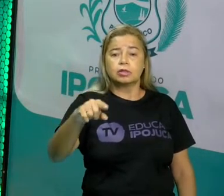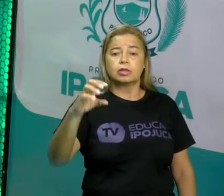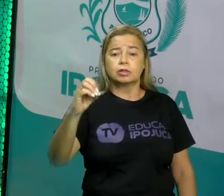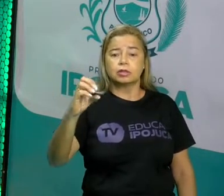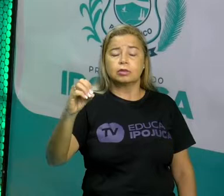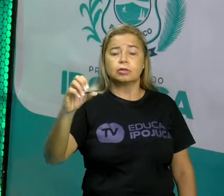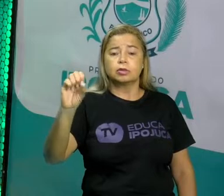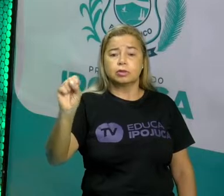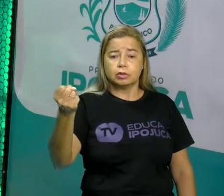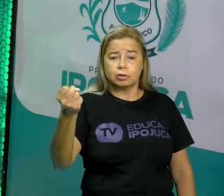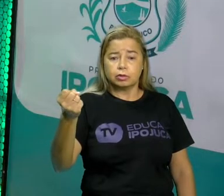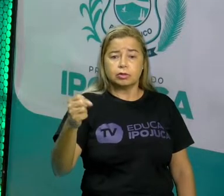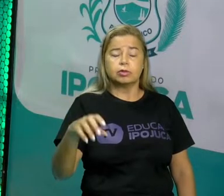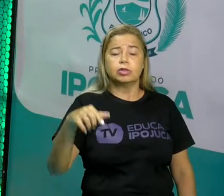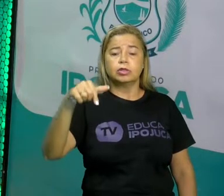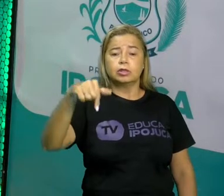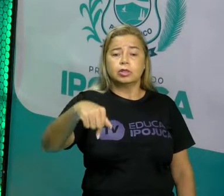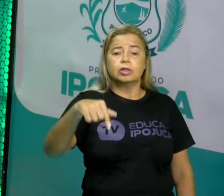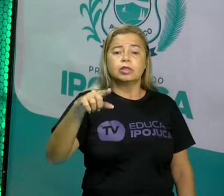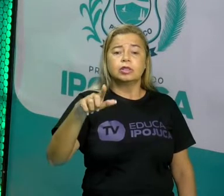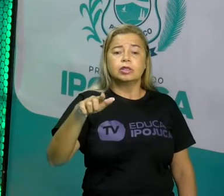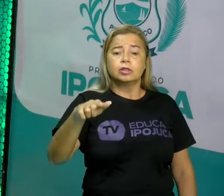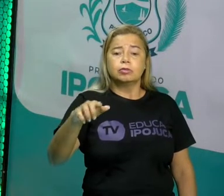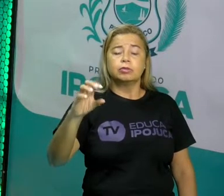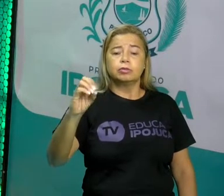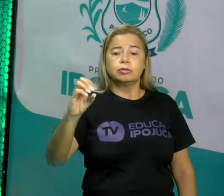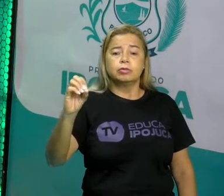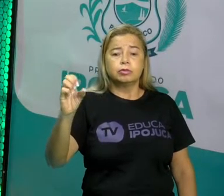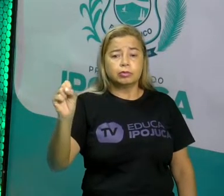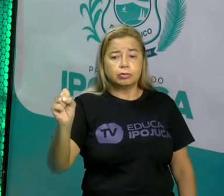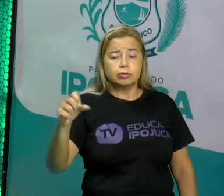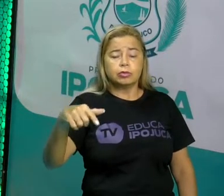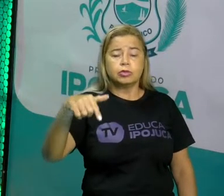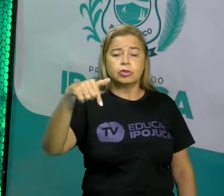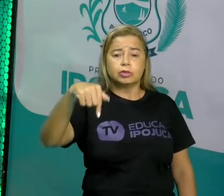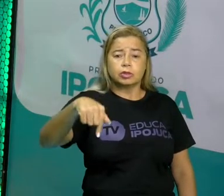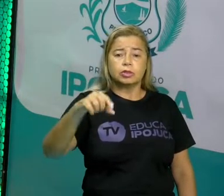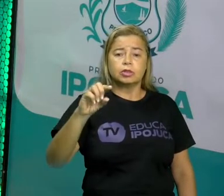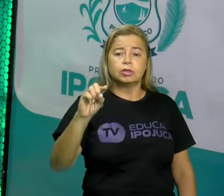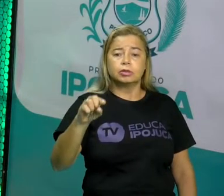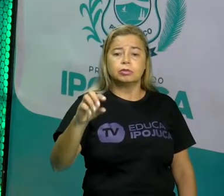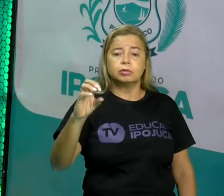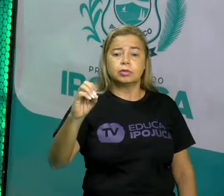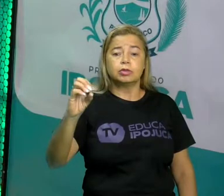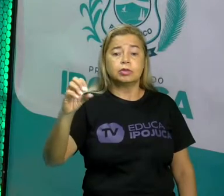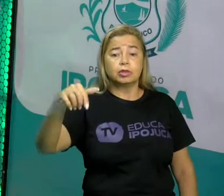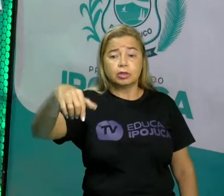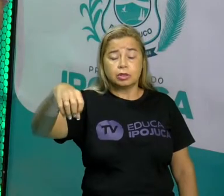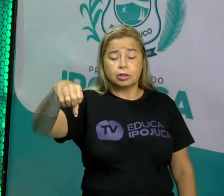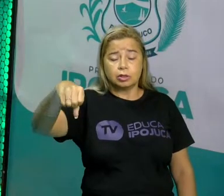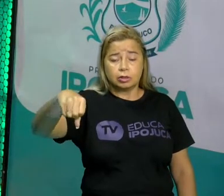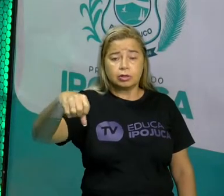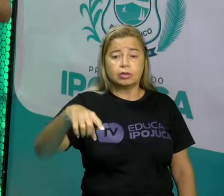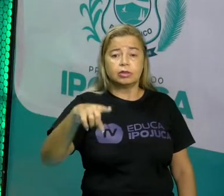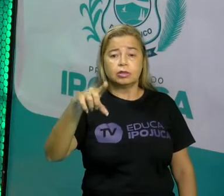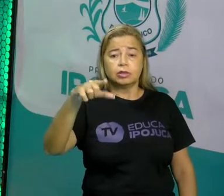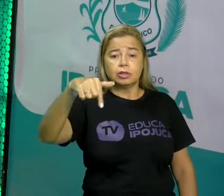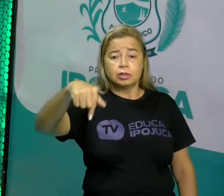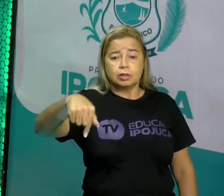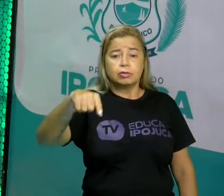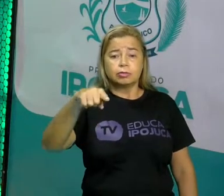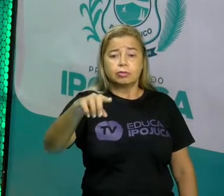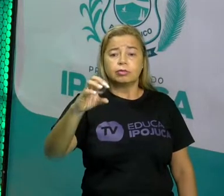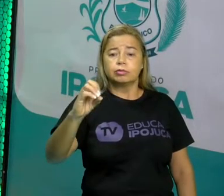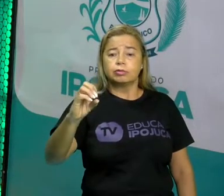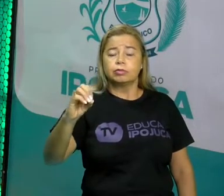voltando. 7.009, 7.010, 7.011, 7.012. Já conseguiram